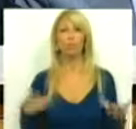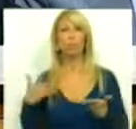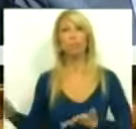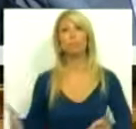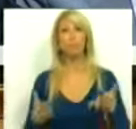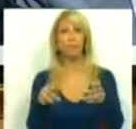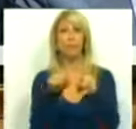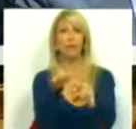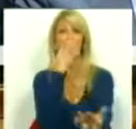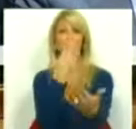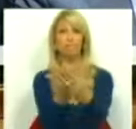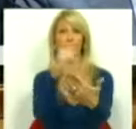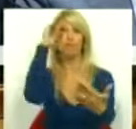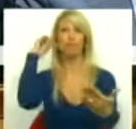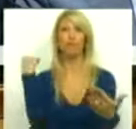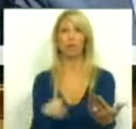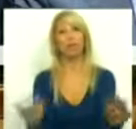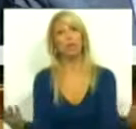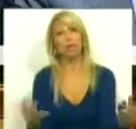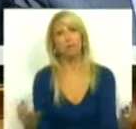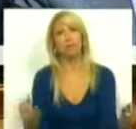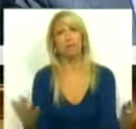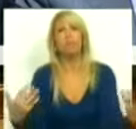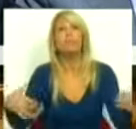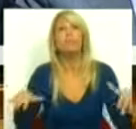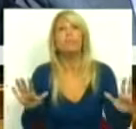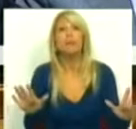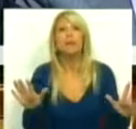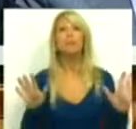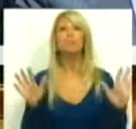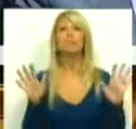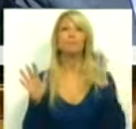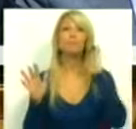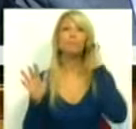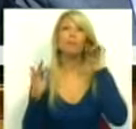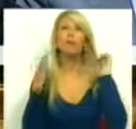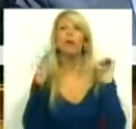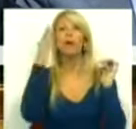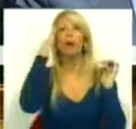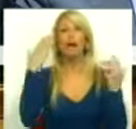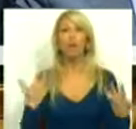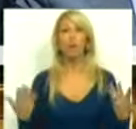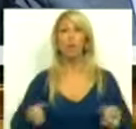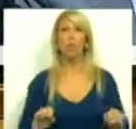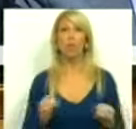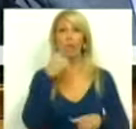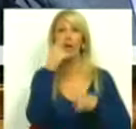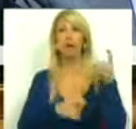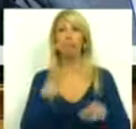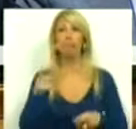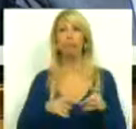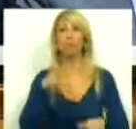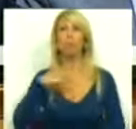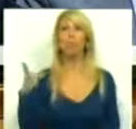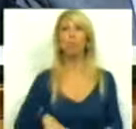caminho e de enfrentar estas dificuldades. No entanto, julgo que neste momento não existe nenhum português que não esteja